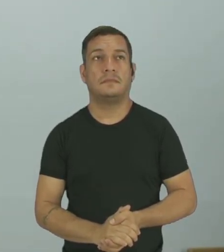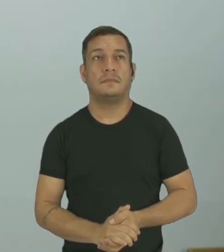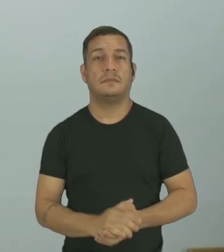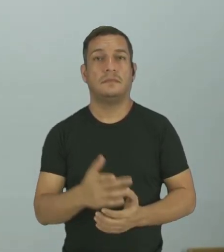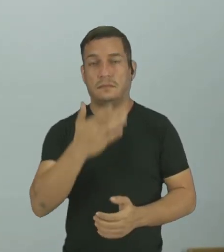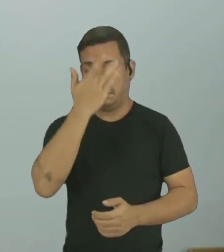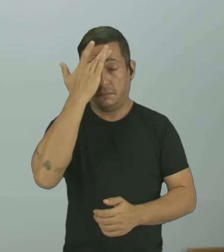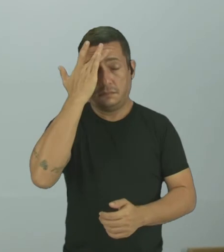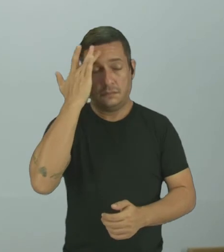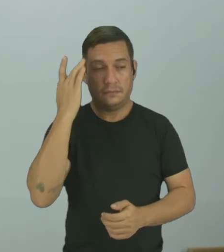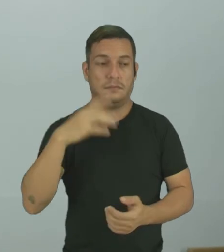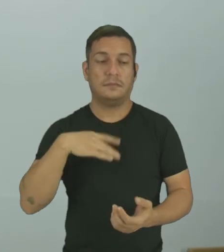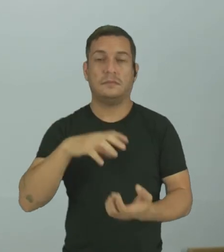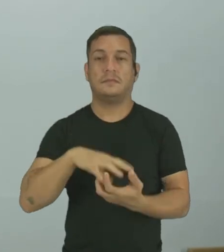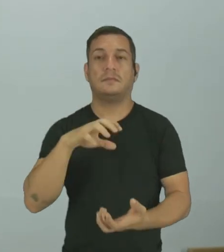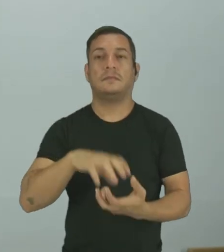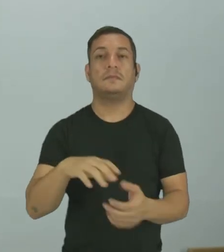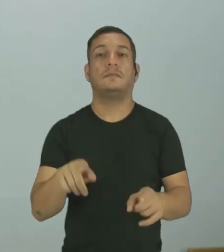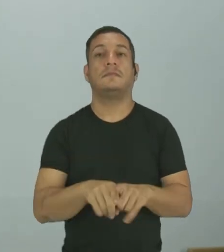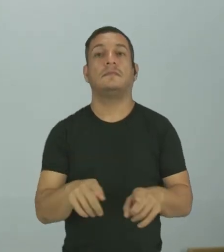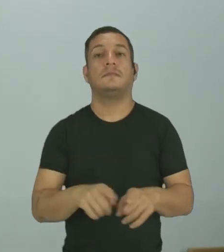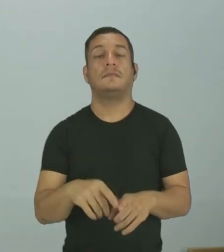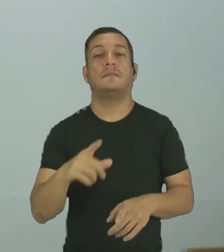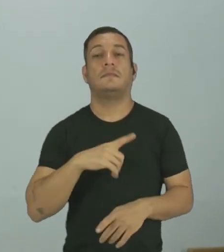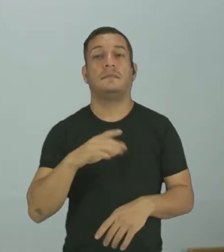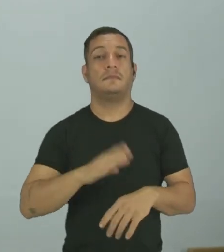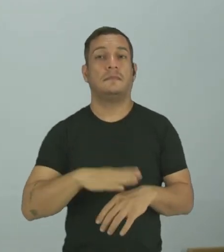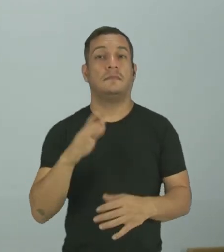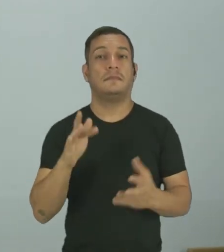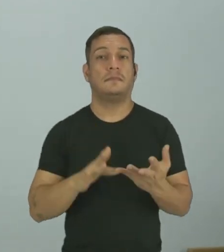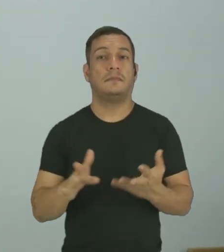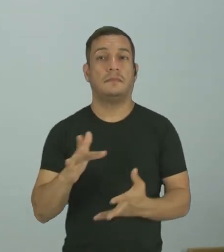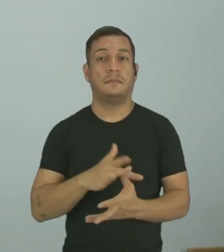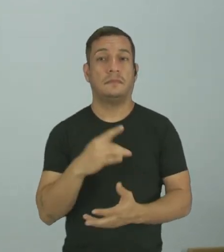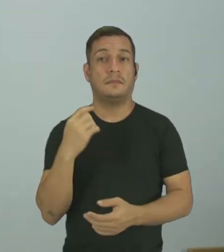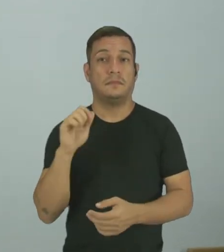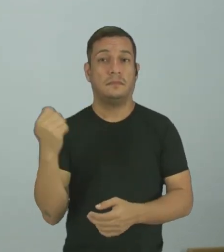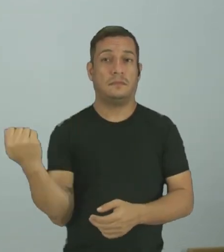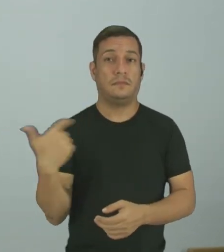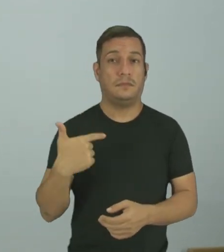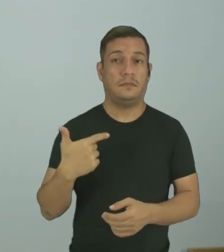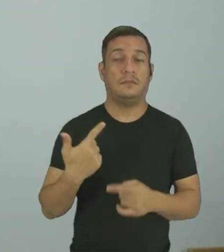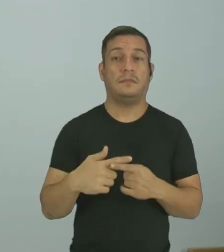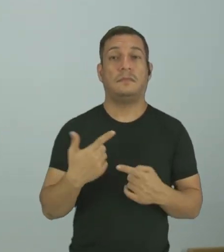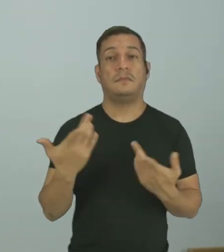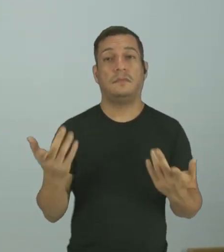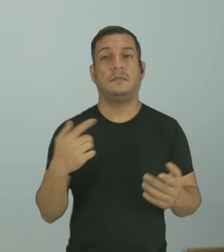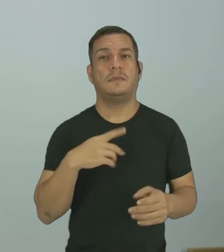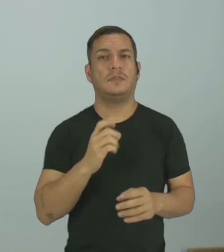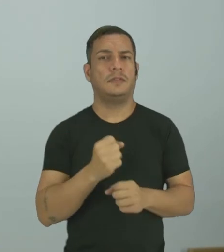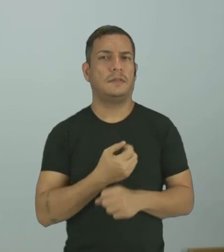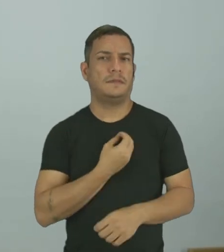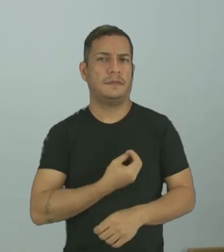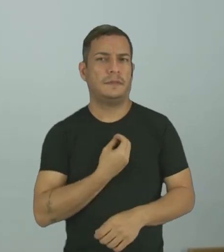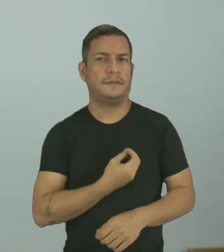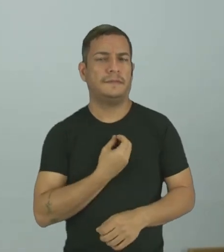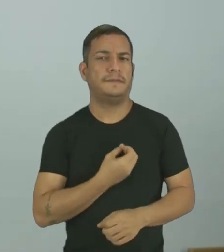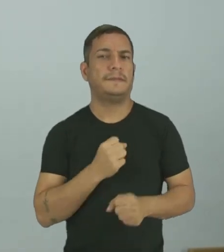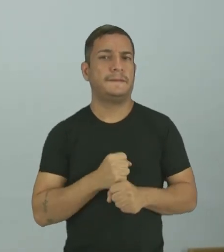Pessoas idosas. As pessoas idosas, ela têm mais prioridade que nós. Afinal, elas já viveram